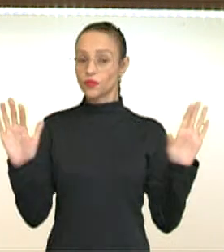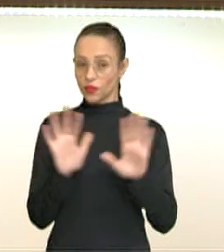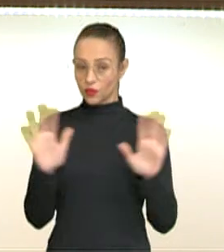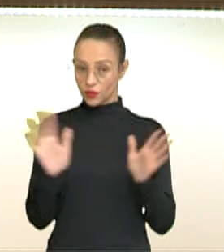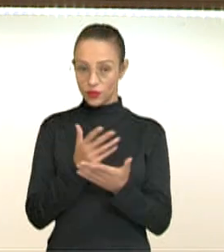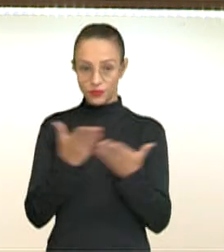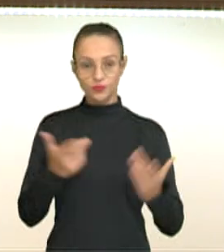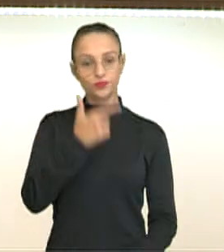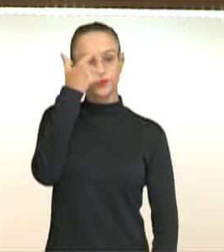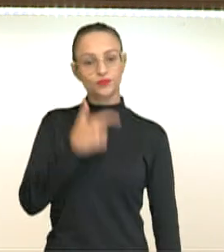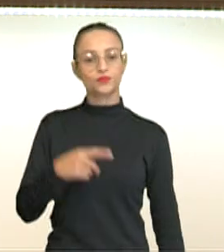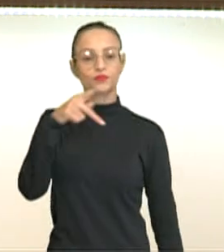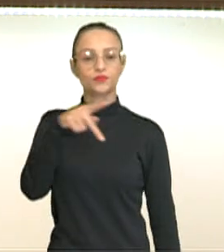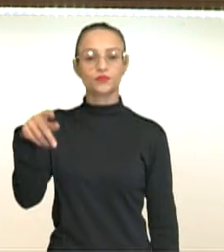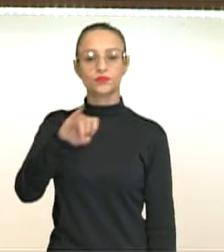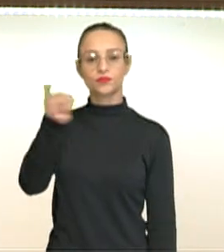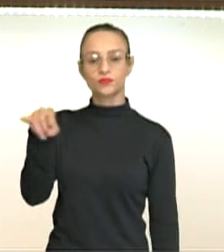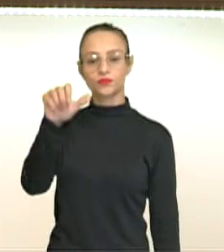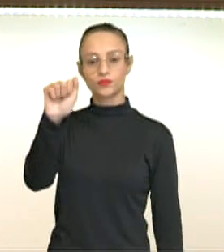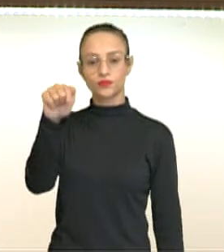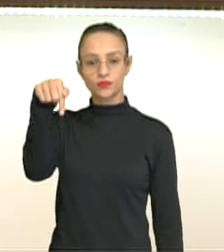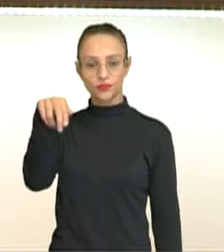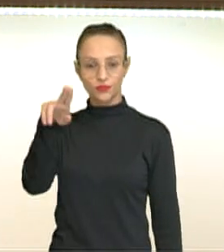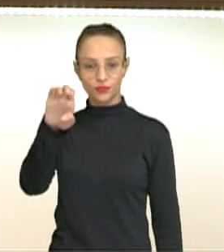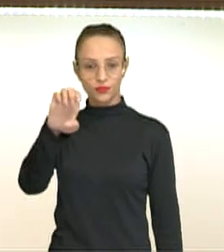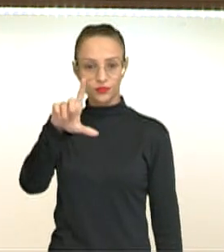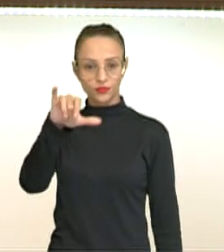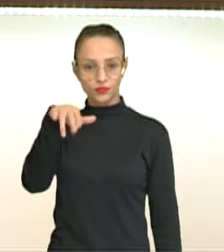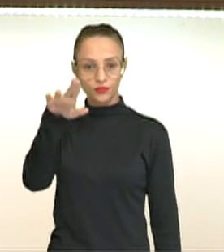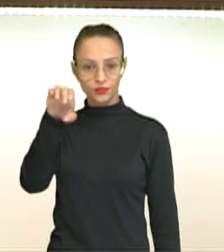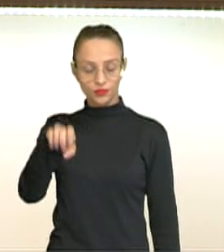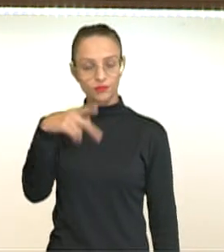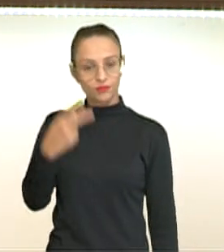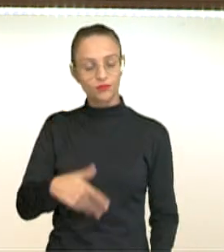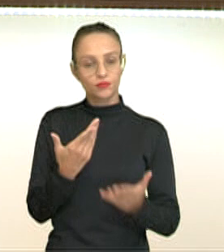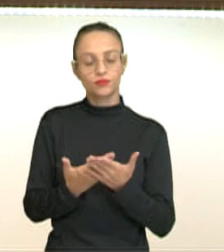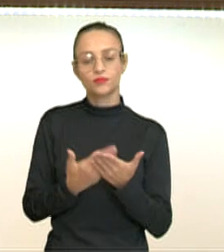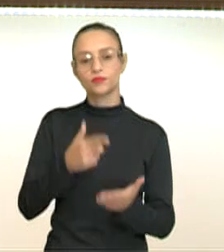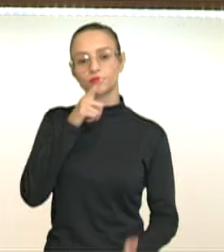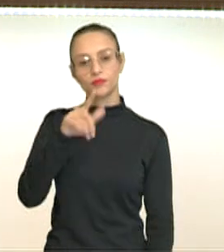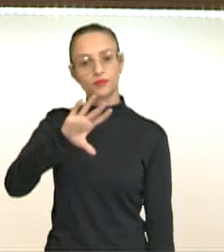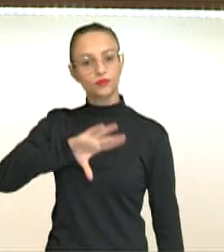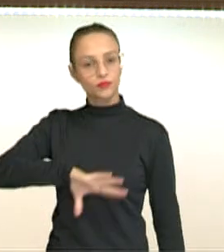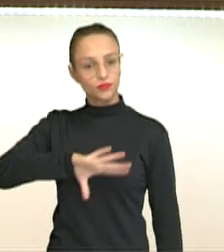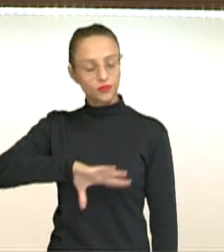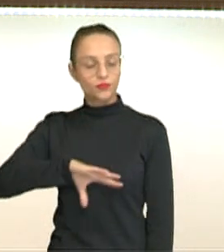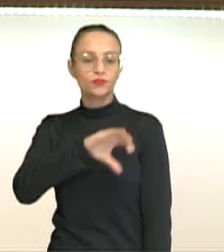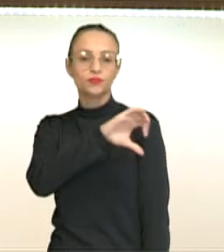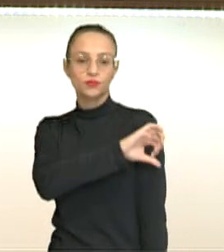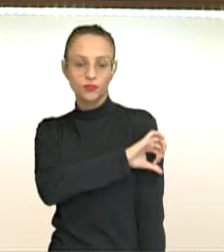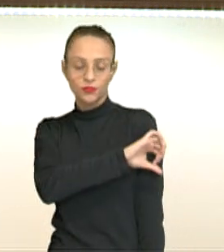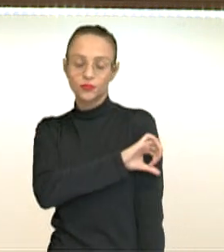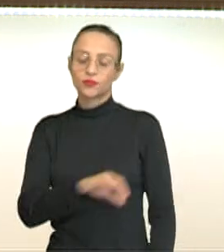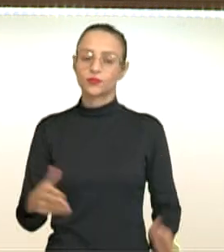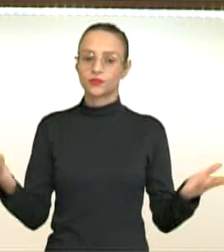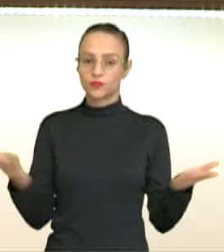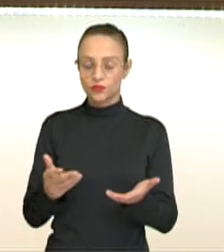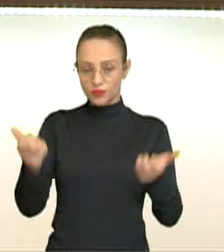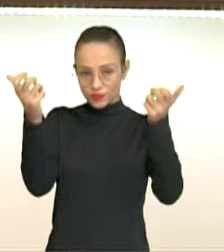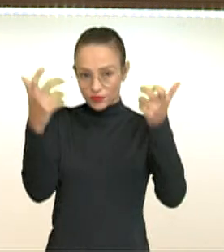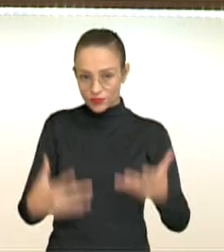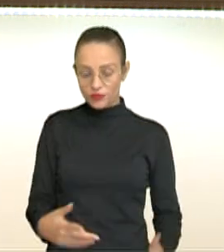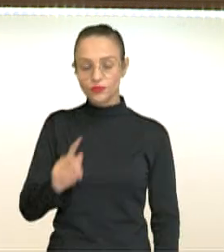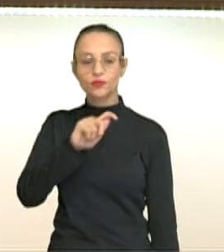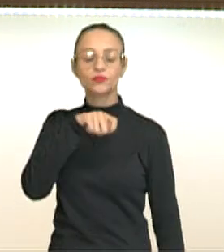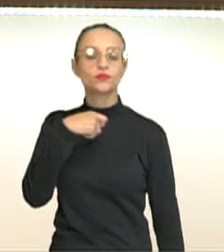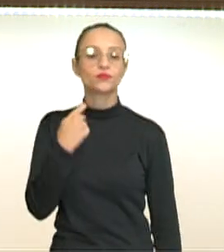Olá, eu sou a professora Jaqueline, essa é a nossa aula de língua portuguesa do 9º ano. Hoje nós iremos trabalhar com um gênero